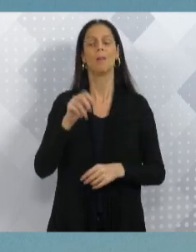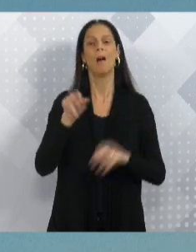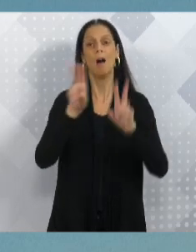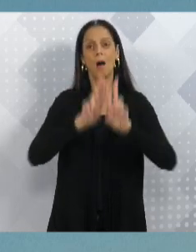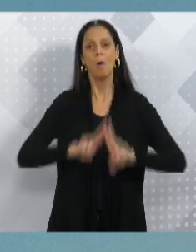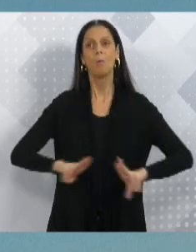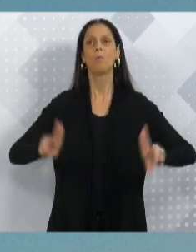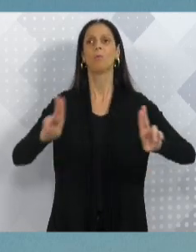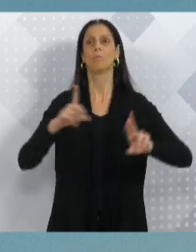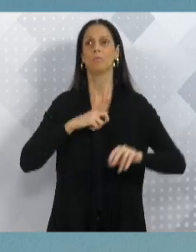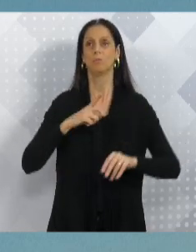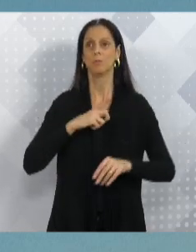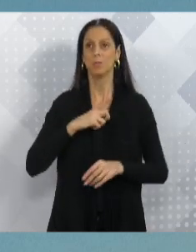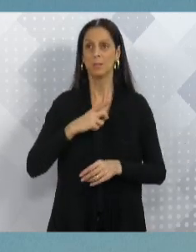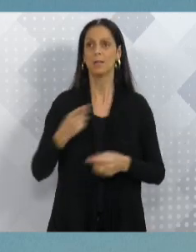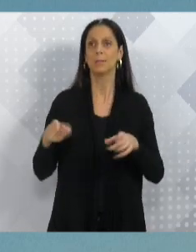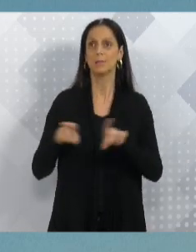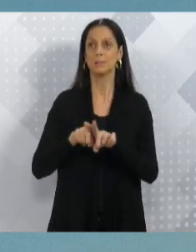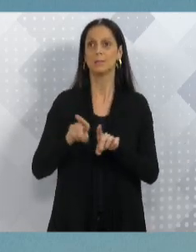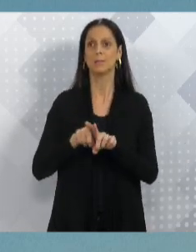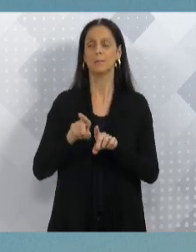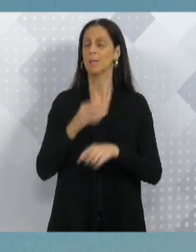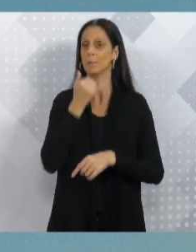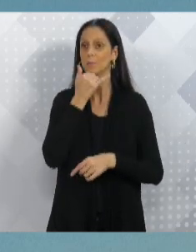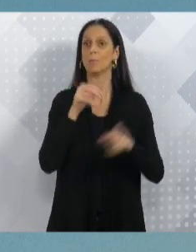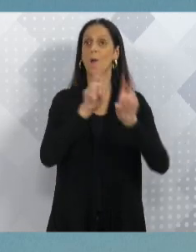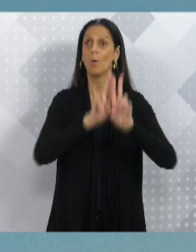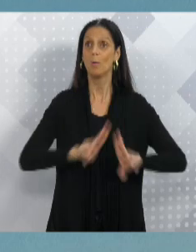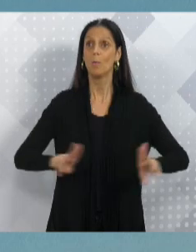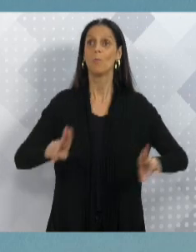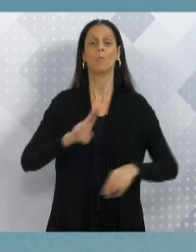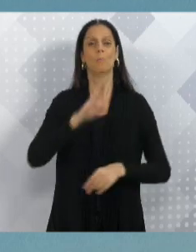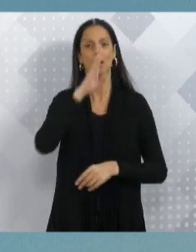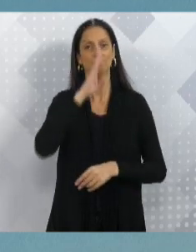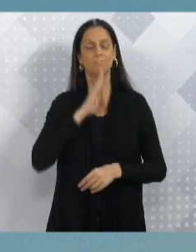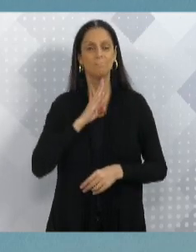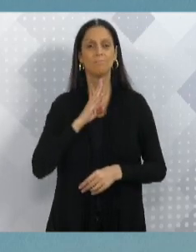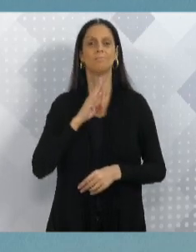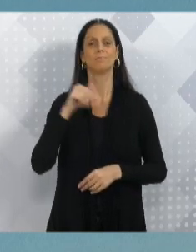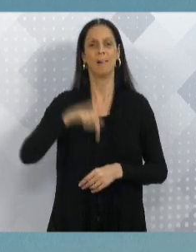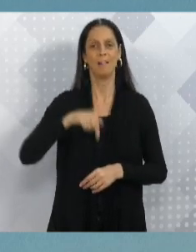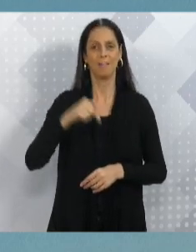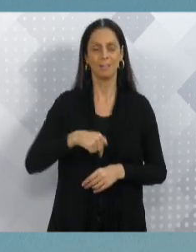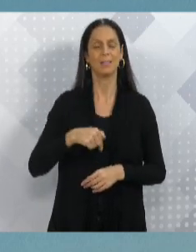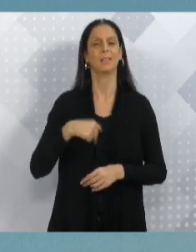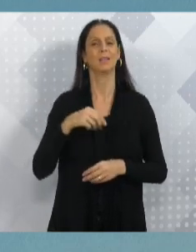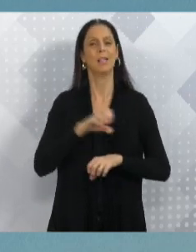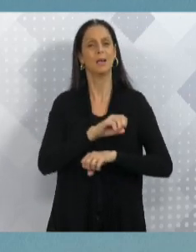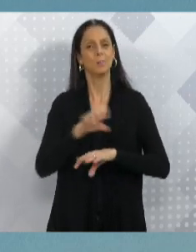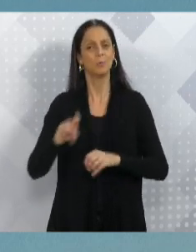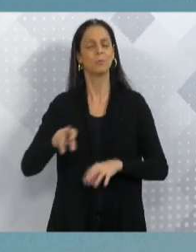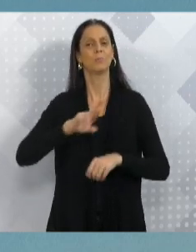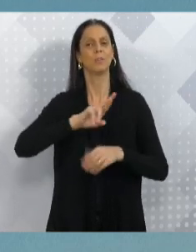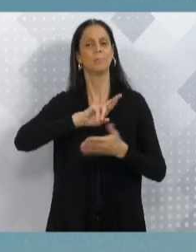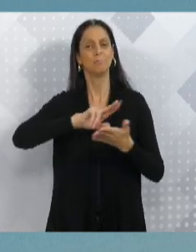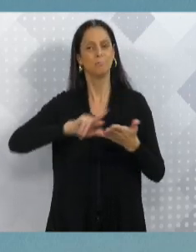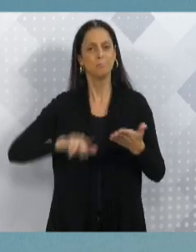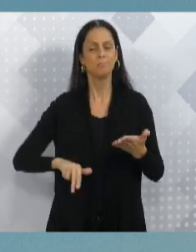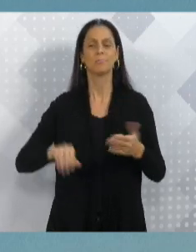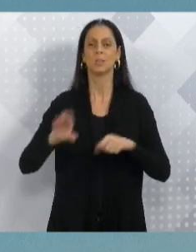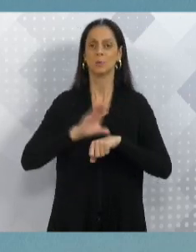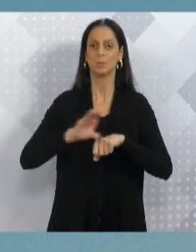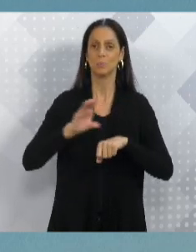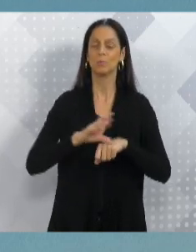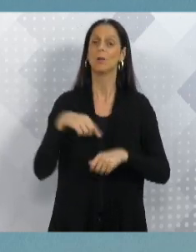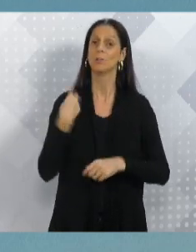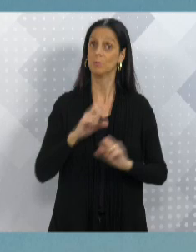em Blumenau, novas opções de cursos públicos e gratuitos de qualidade aqui na nossa cidade. Nós defendemos a educação, defendemos o acesso ao